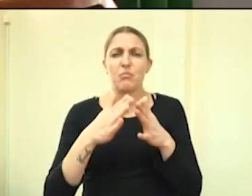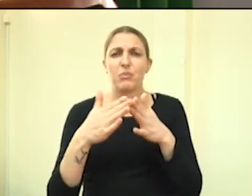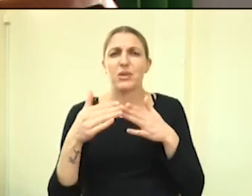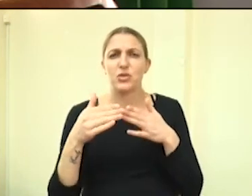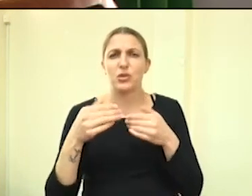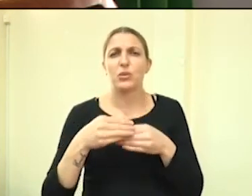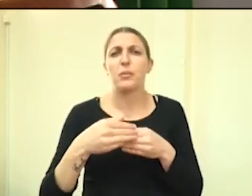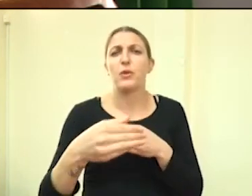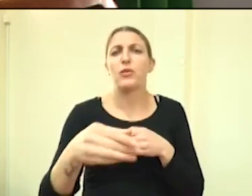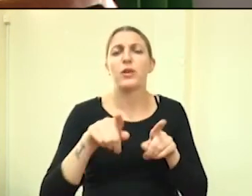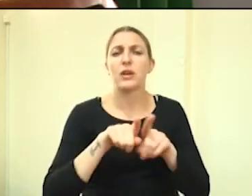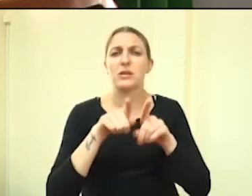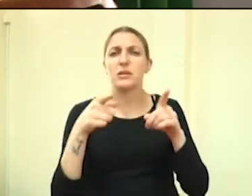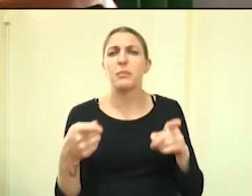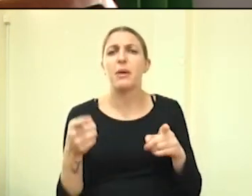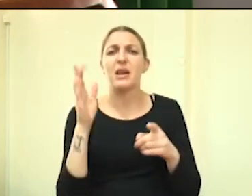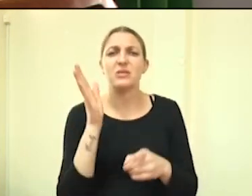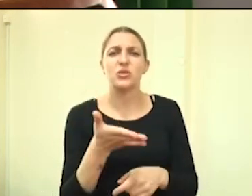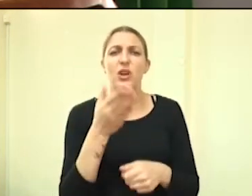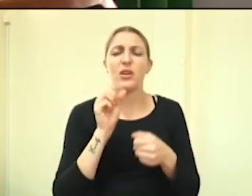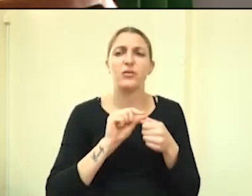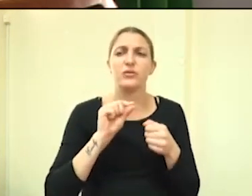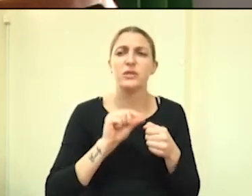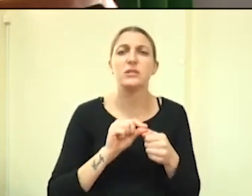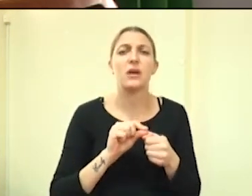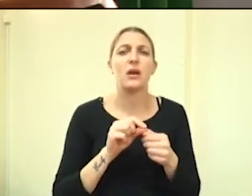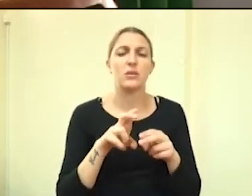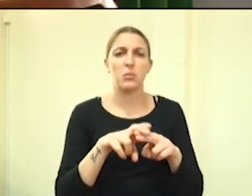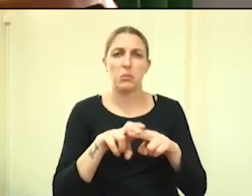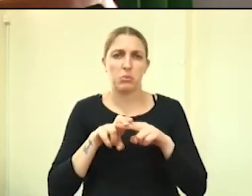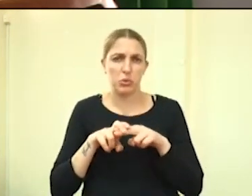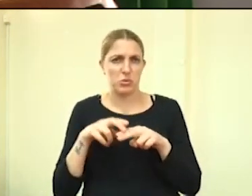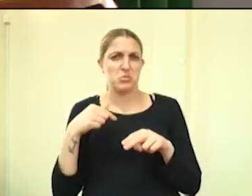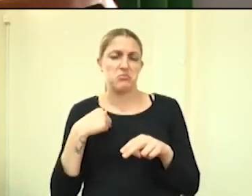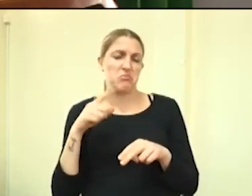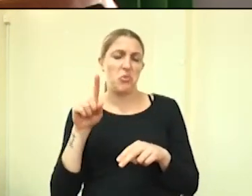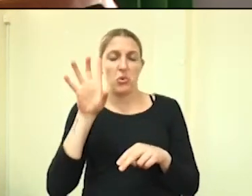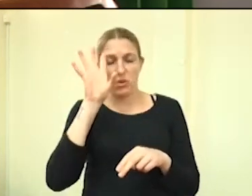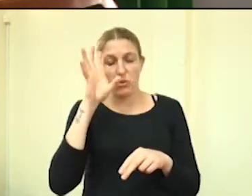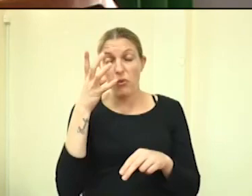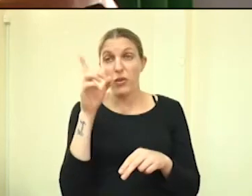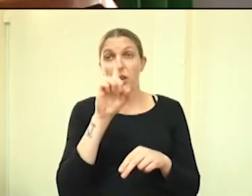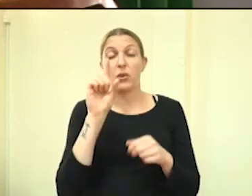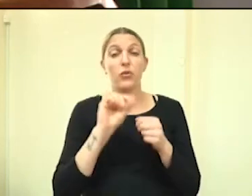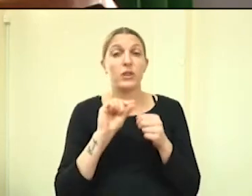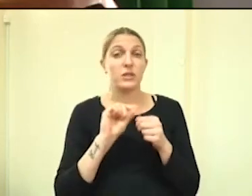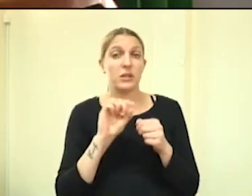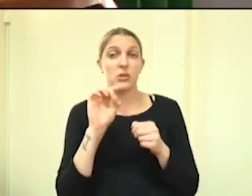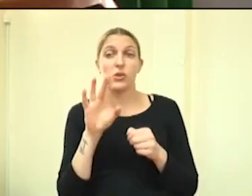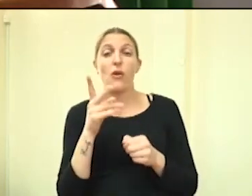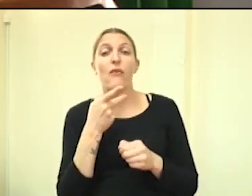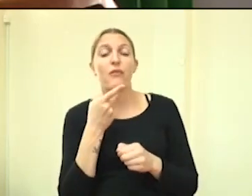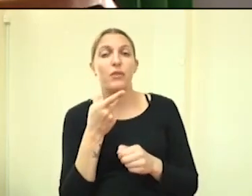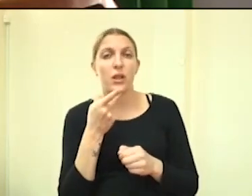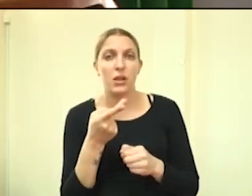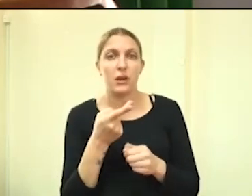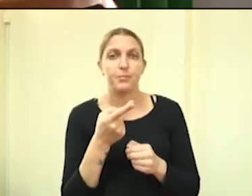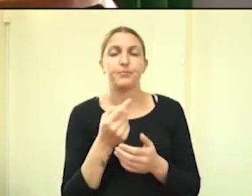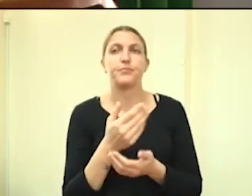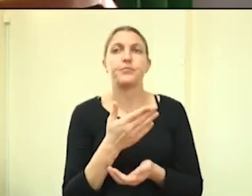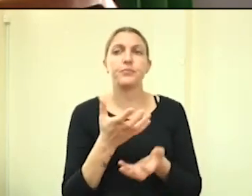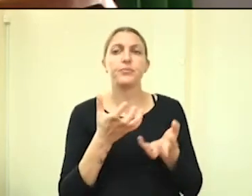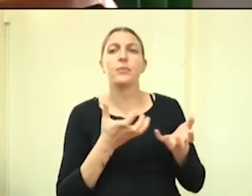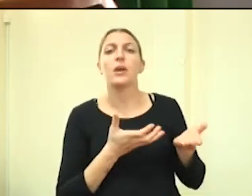meu amigo Pimenta também tinha feito, eu resolvi não fazer, só vou comentar. Então, quero entregar para a minha líder